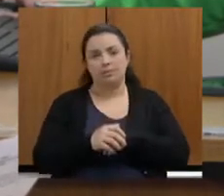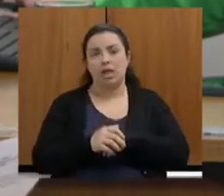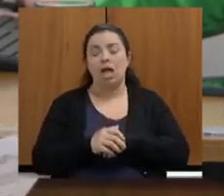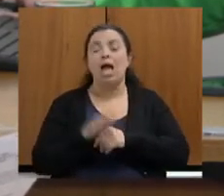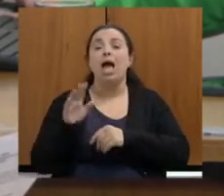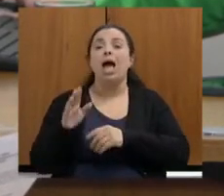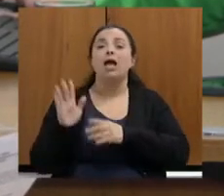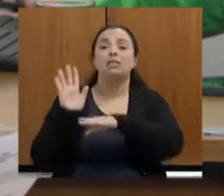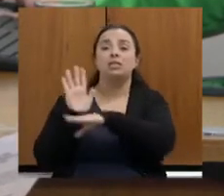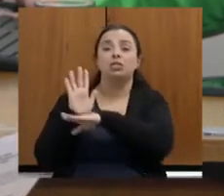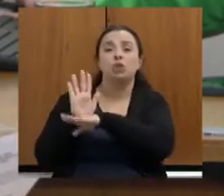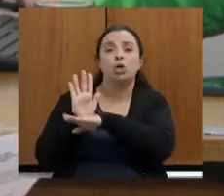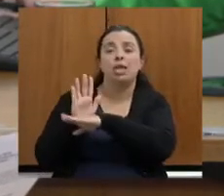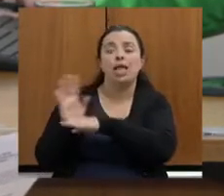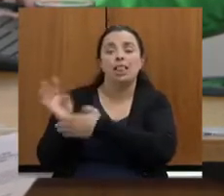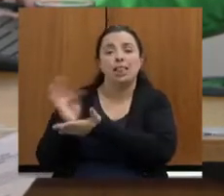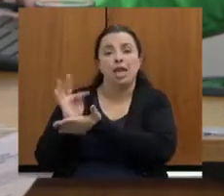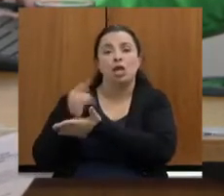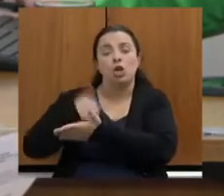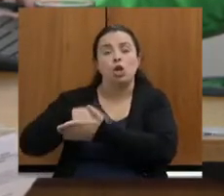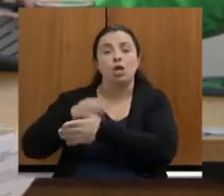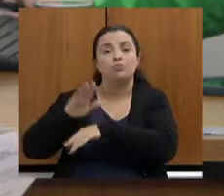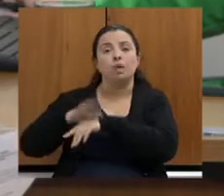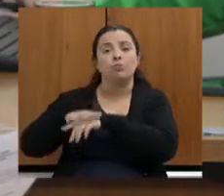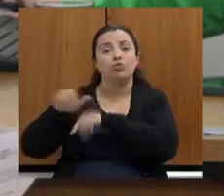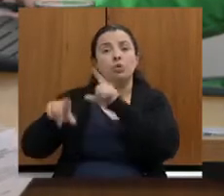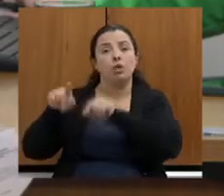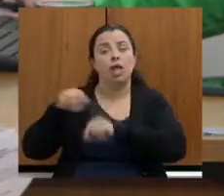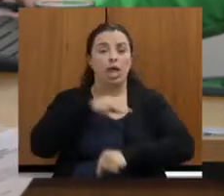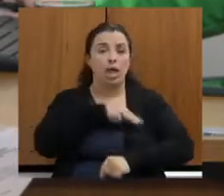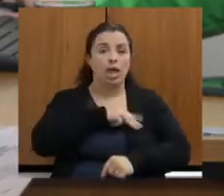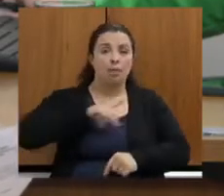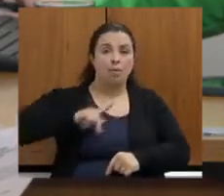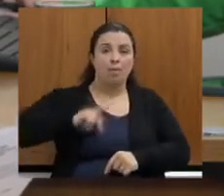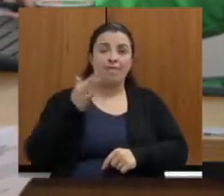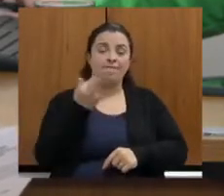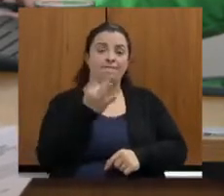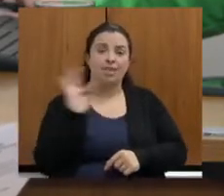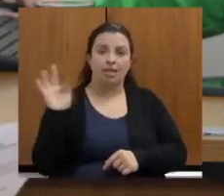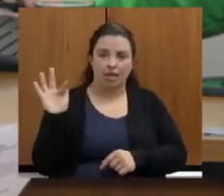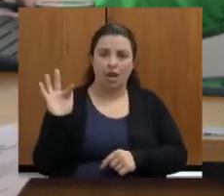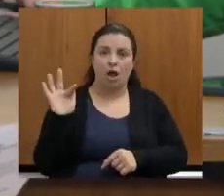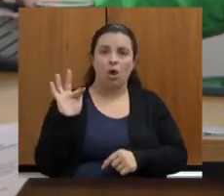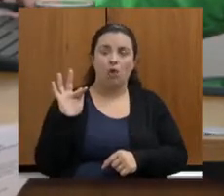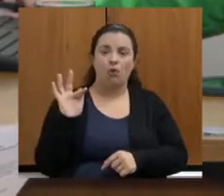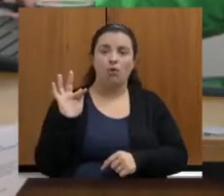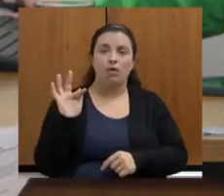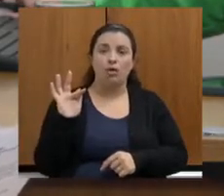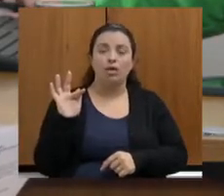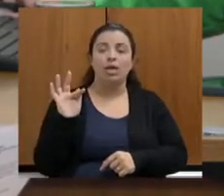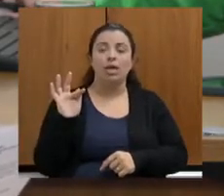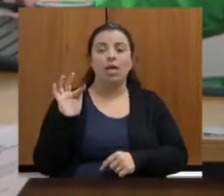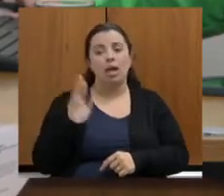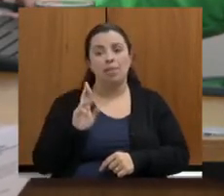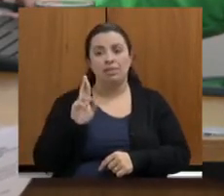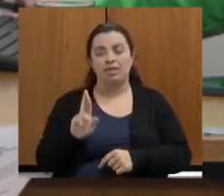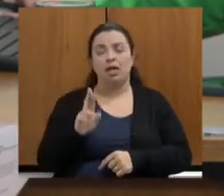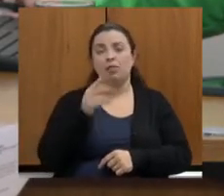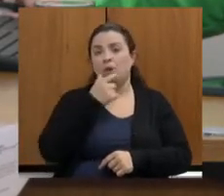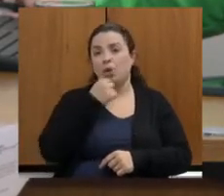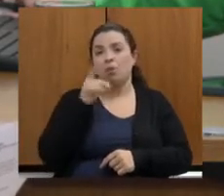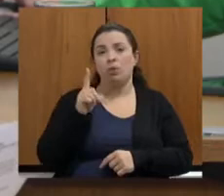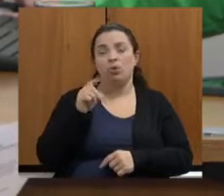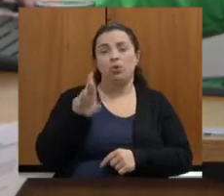Humanos é o Ministério Público Federal que na pessoa do Dr Hélder na época EA população